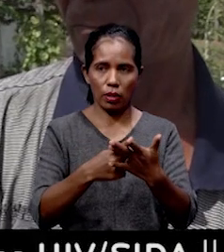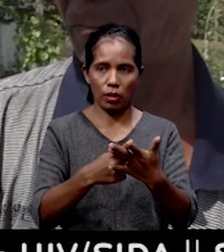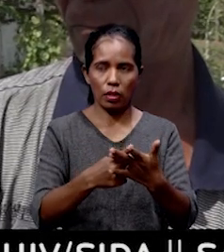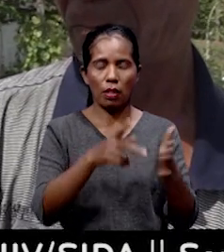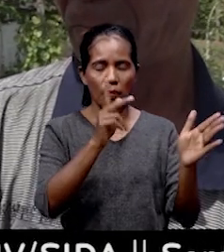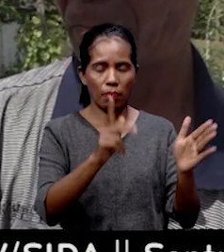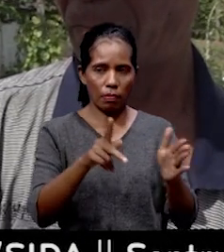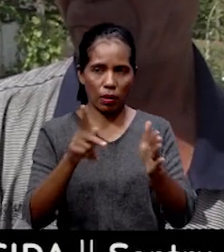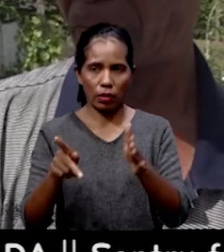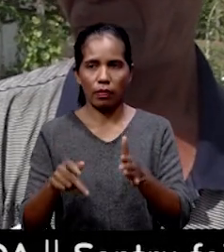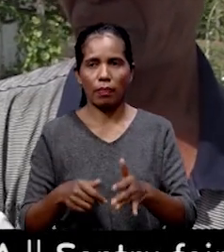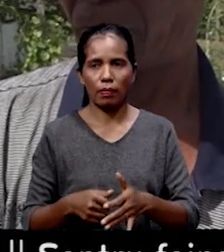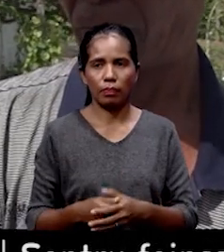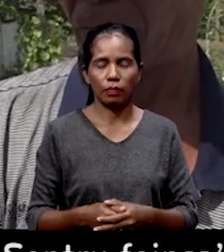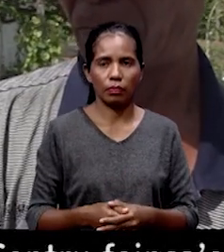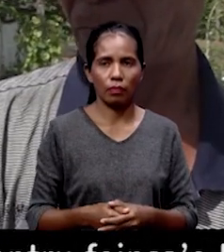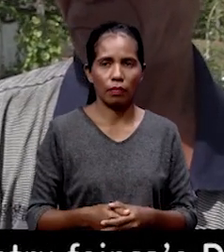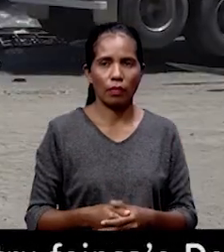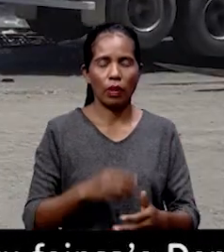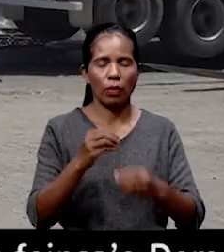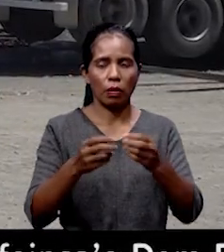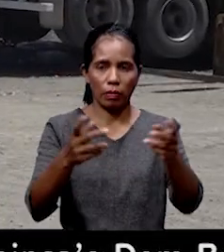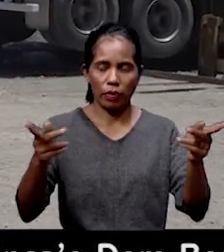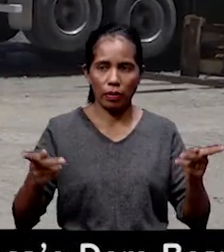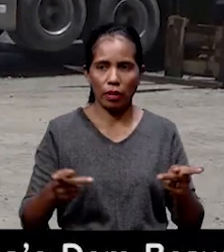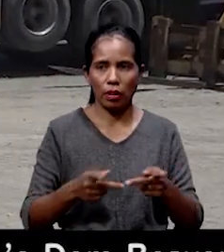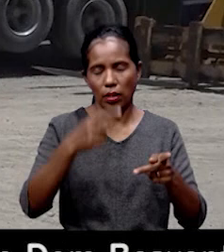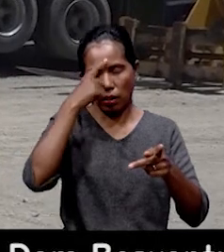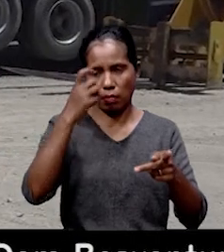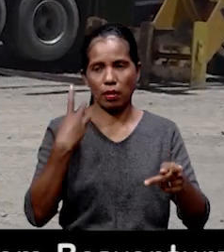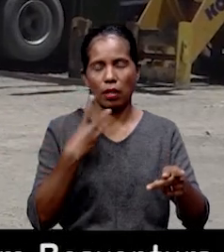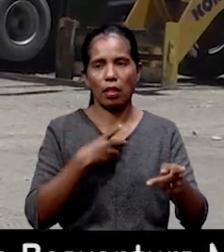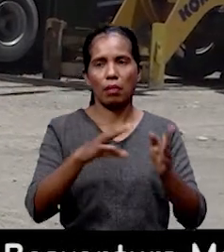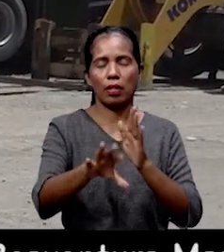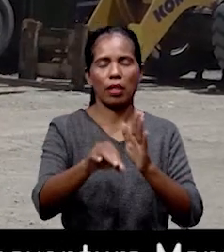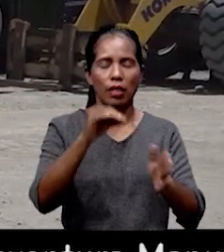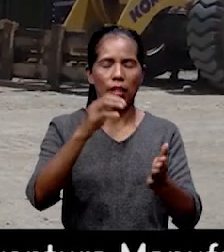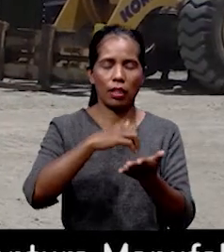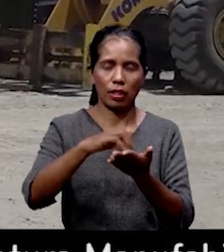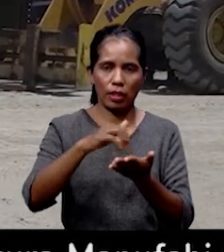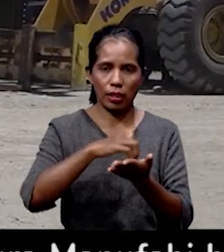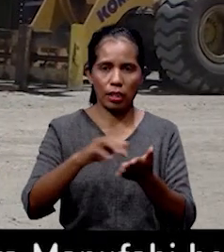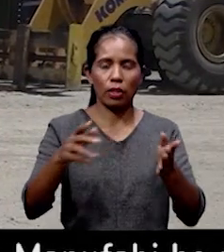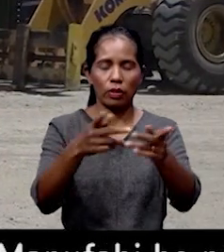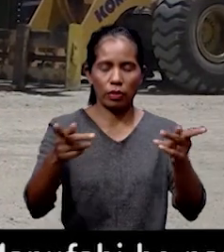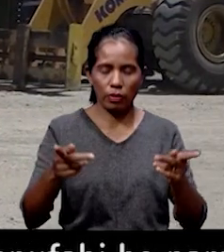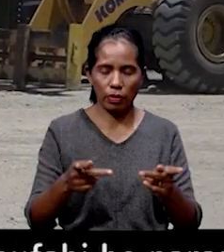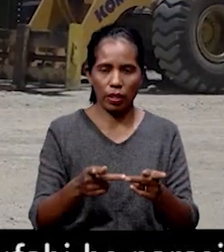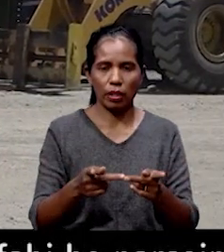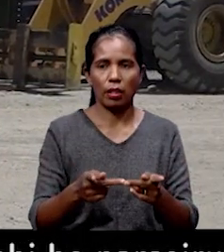né ba ambiente nyane tambai dane ba kamheta lisensi ambiental usator national petroleum